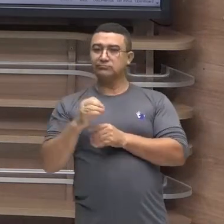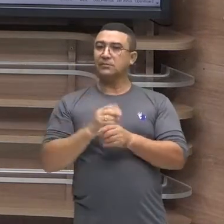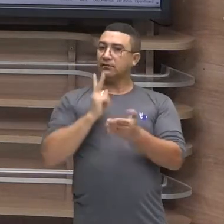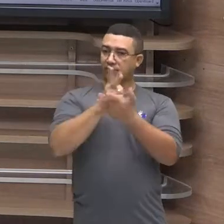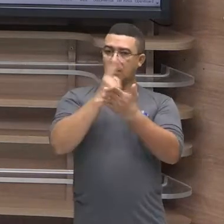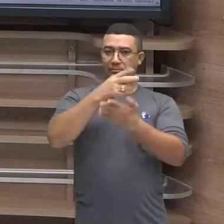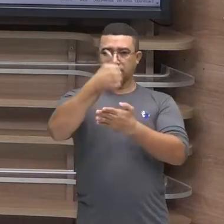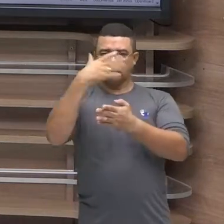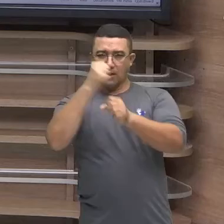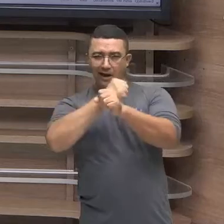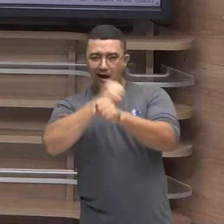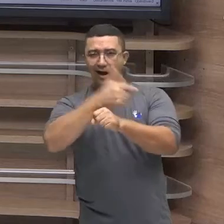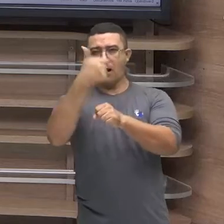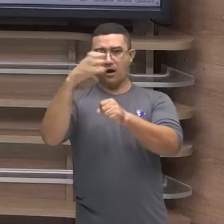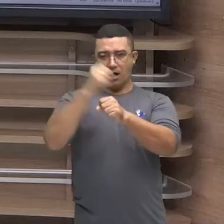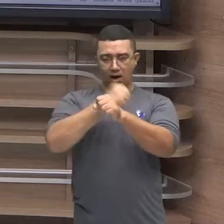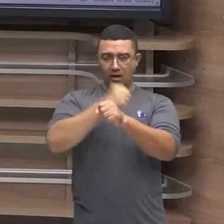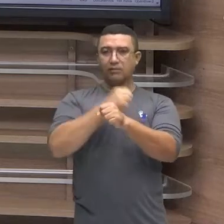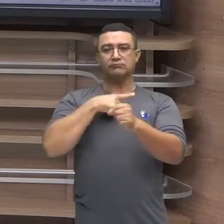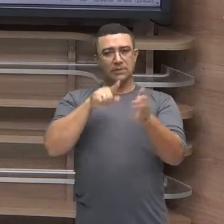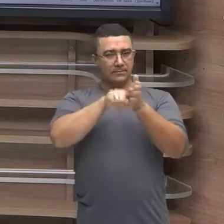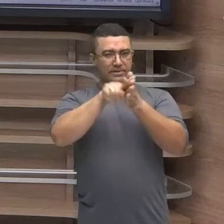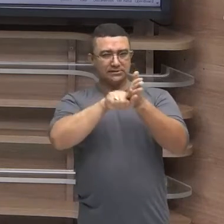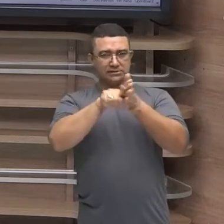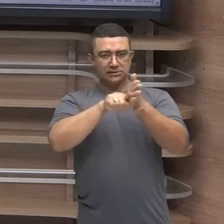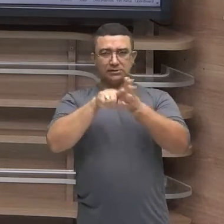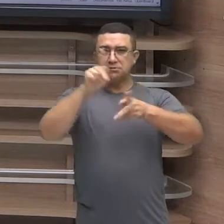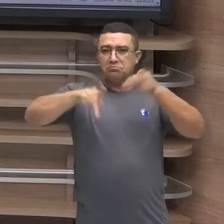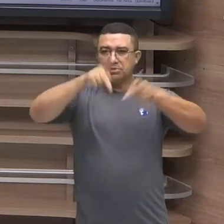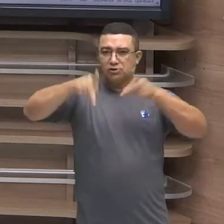anos é feito aí esse levantamento, né? Aí a gente